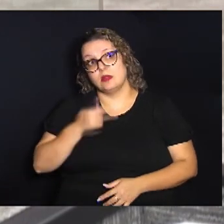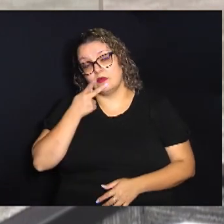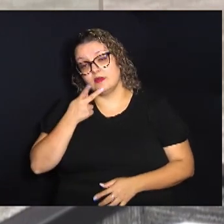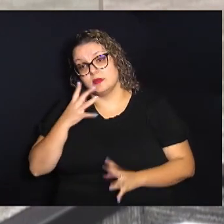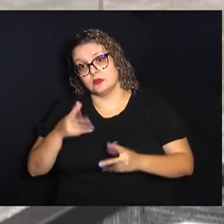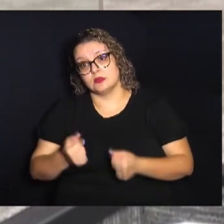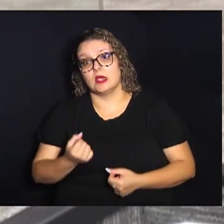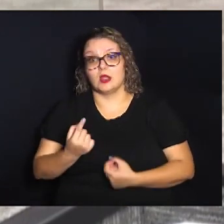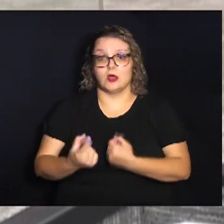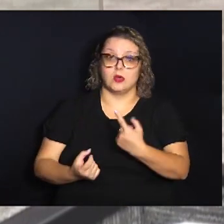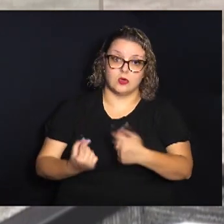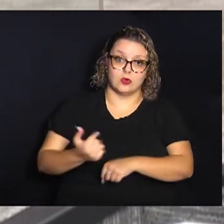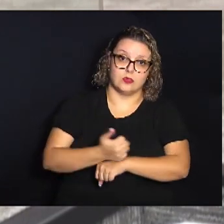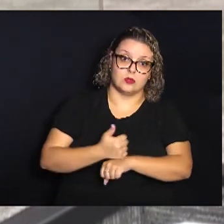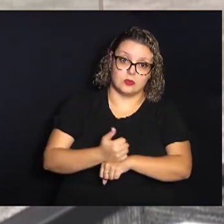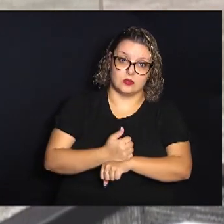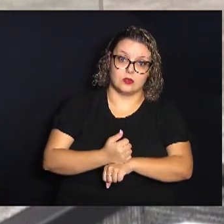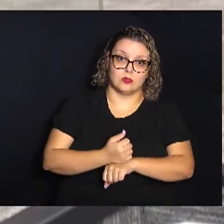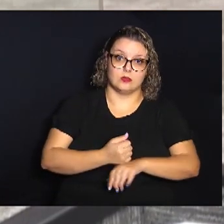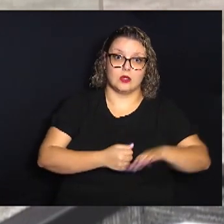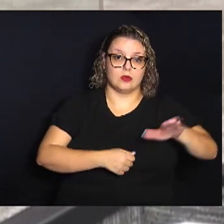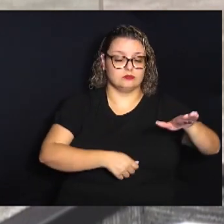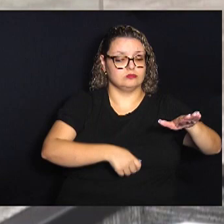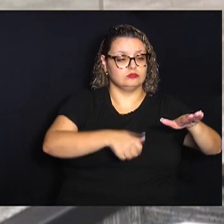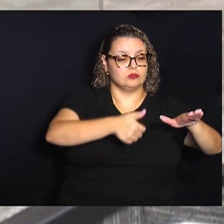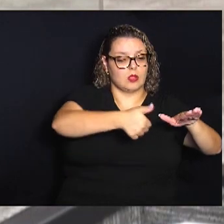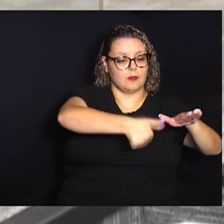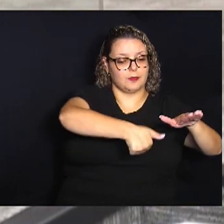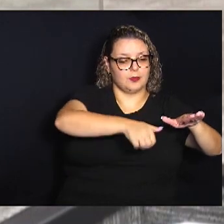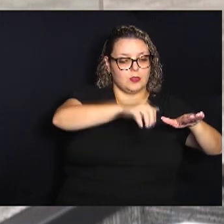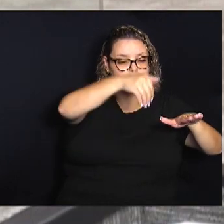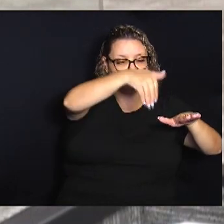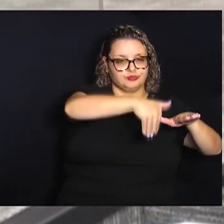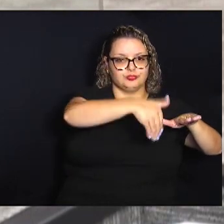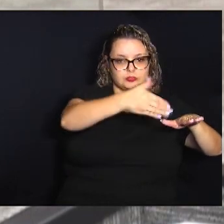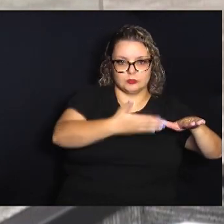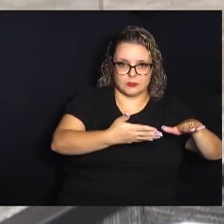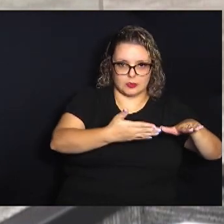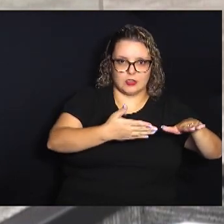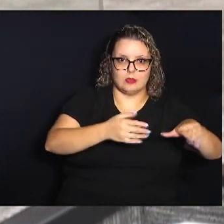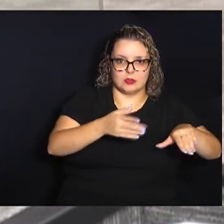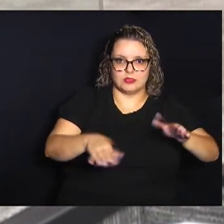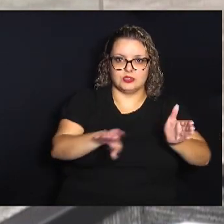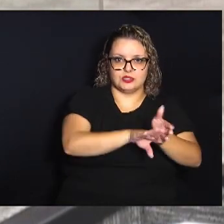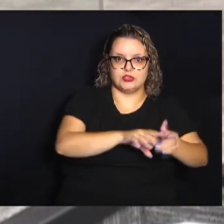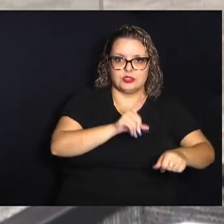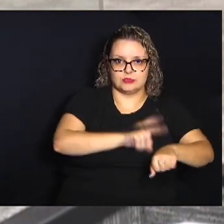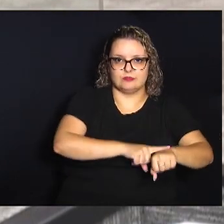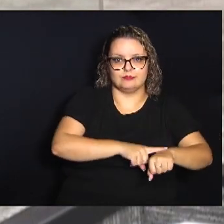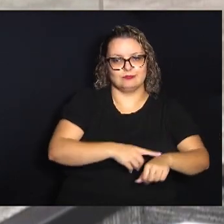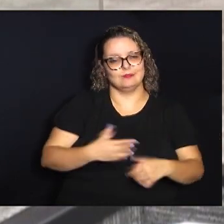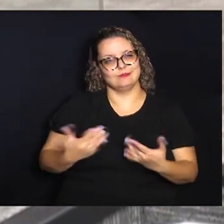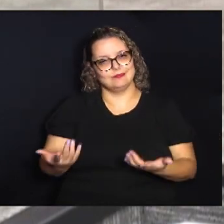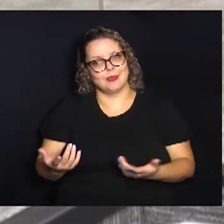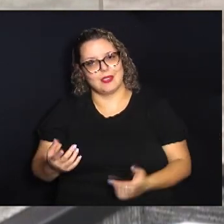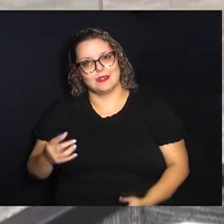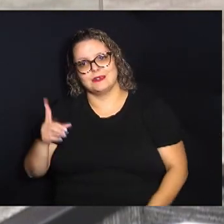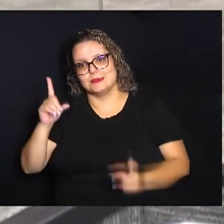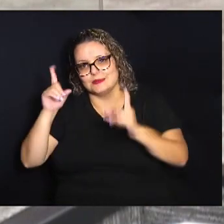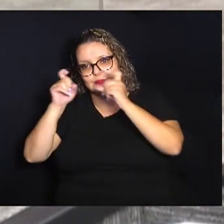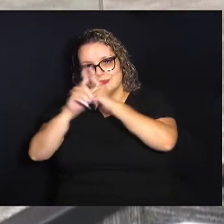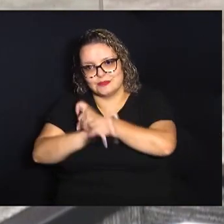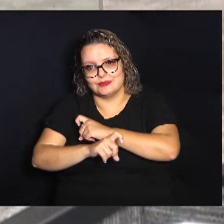profissionais batem um cartão e não estão lá na hora. Isso dói o coração daquela pessoa que está